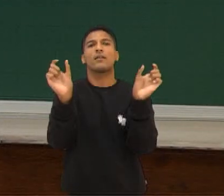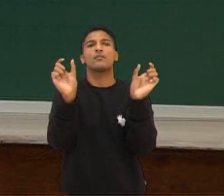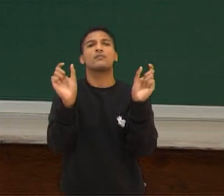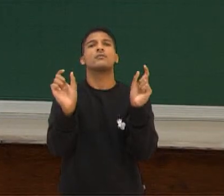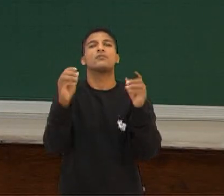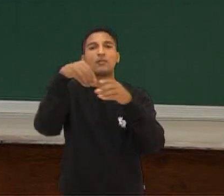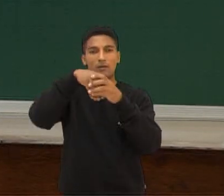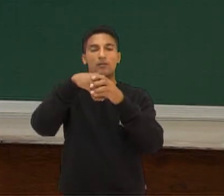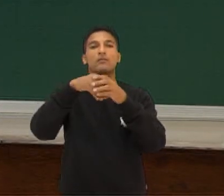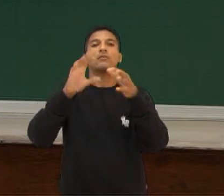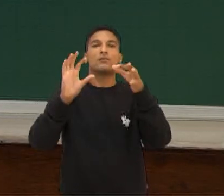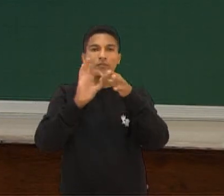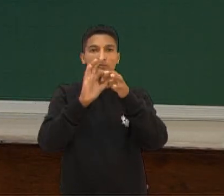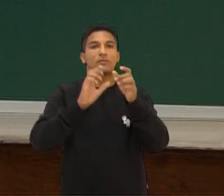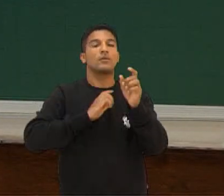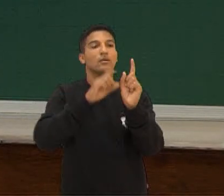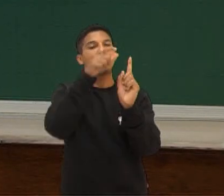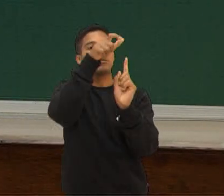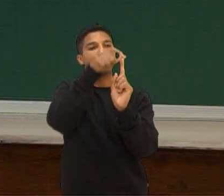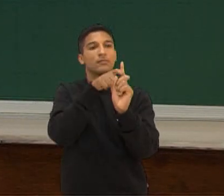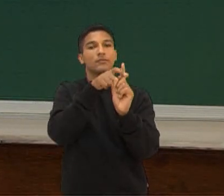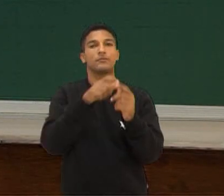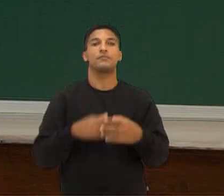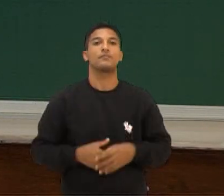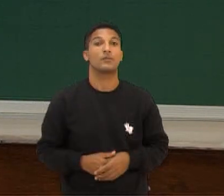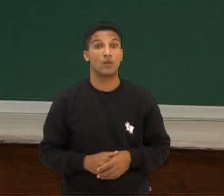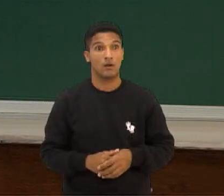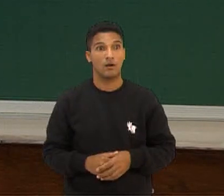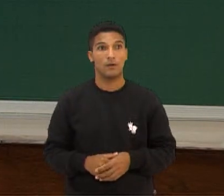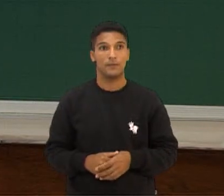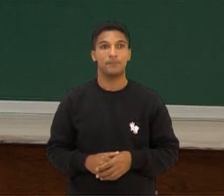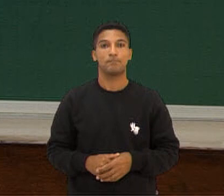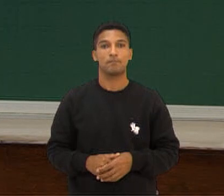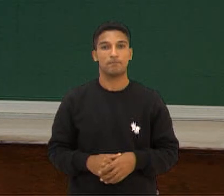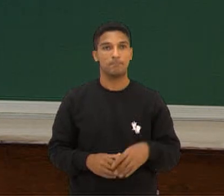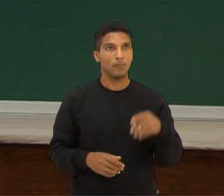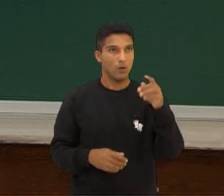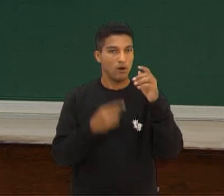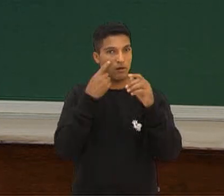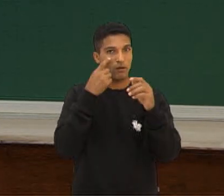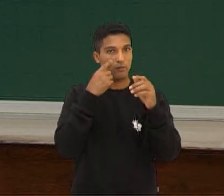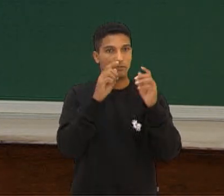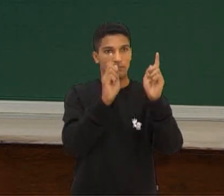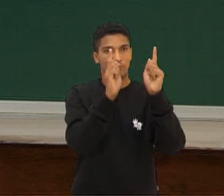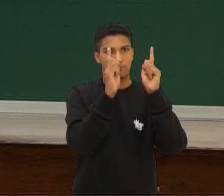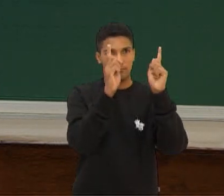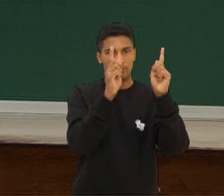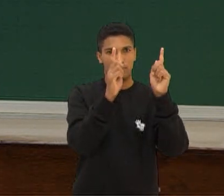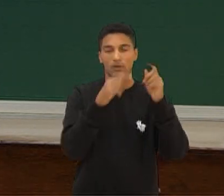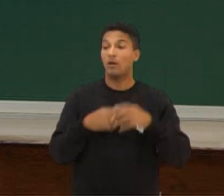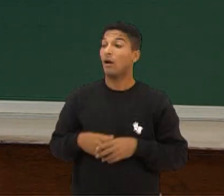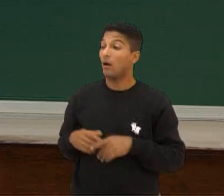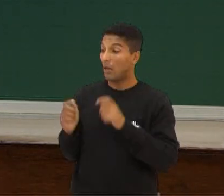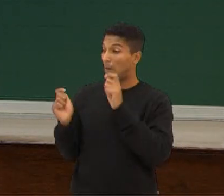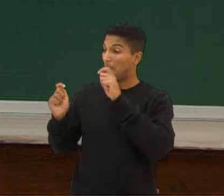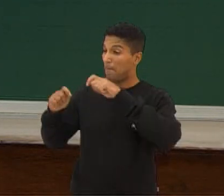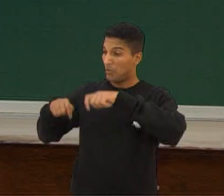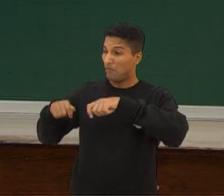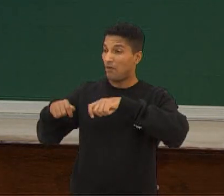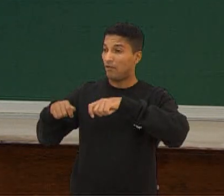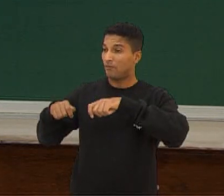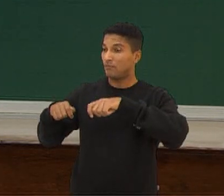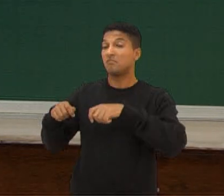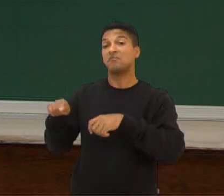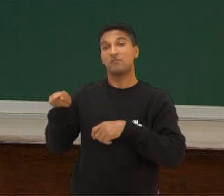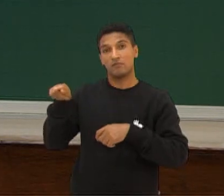principal, não é verdade? Então, nós não temos ali um nome propriamente dito, não é verdade? Então, ela nunca vai